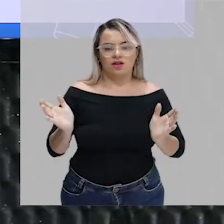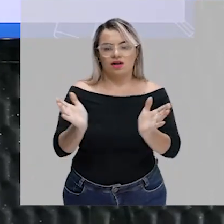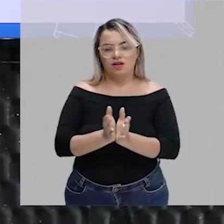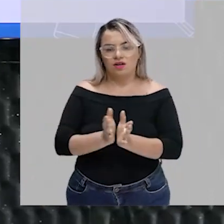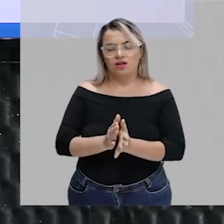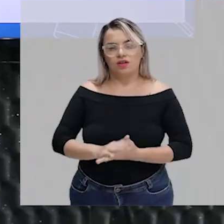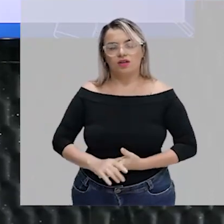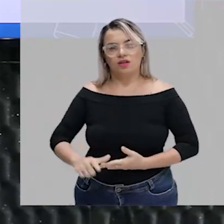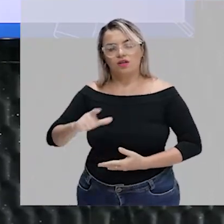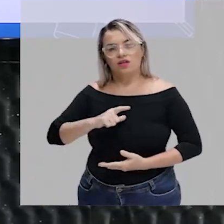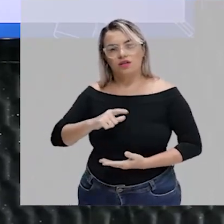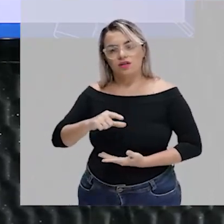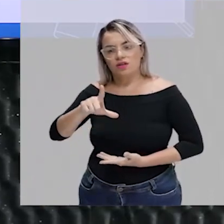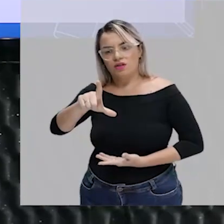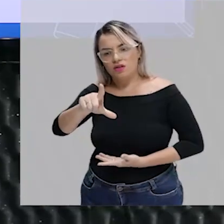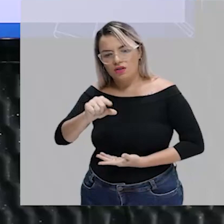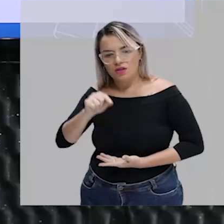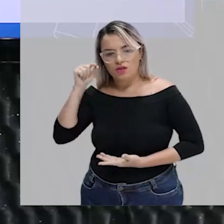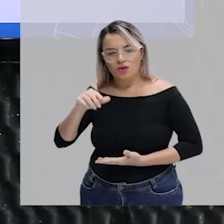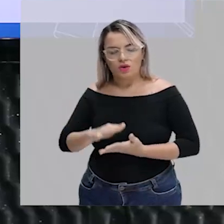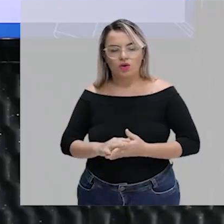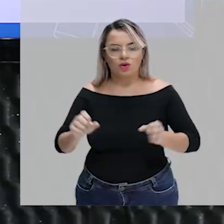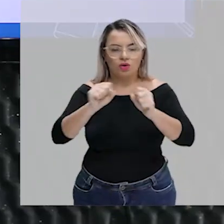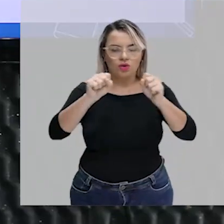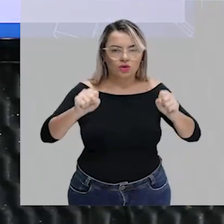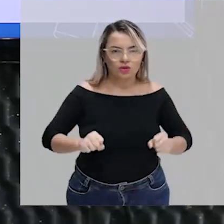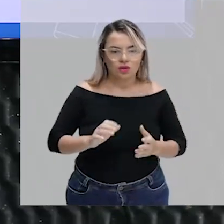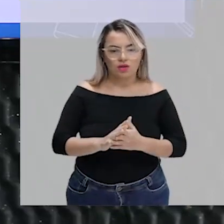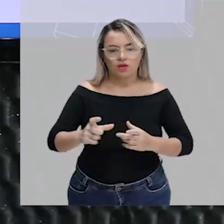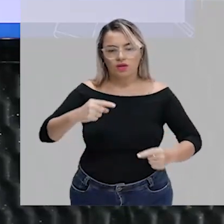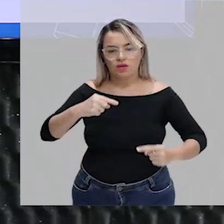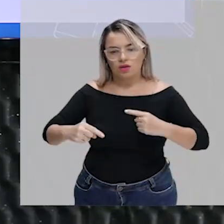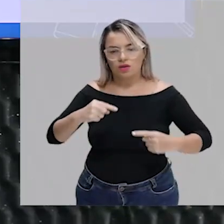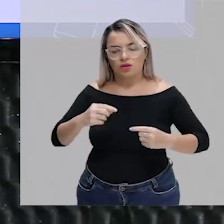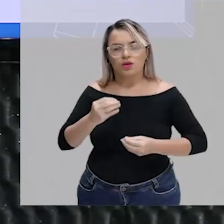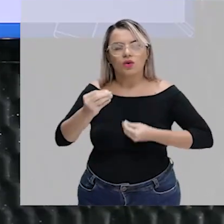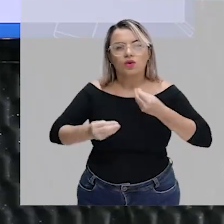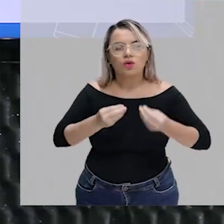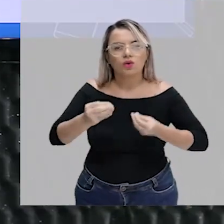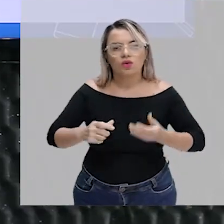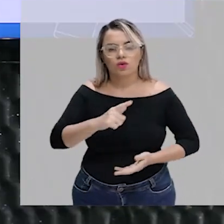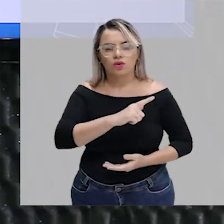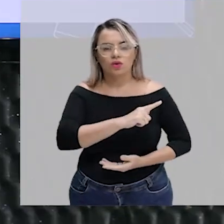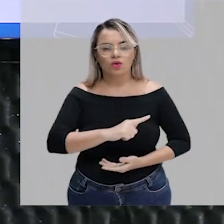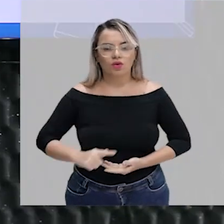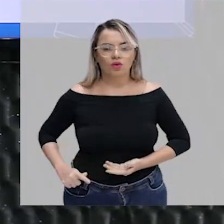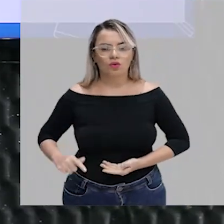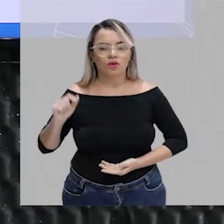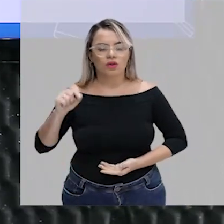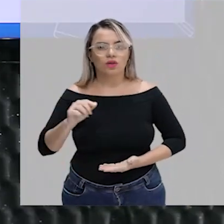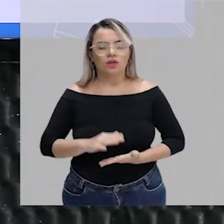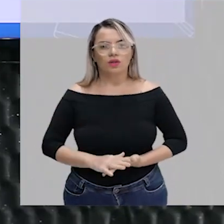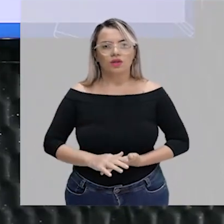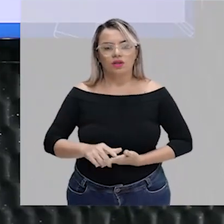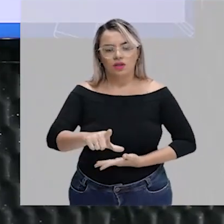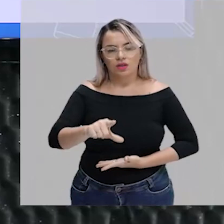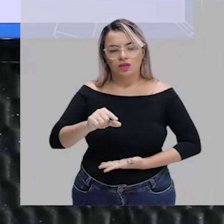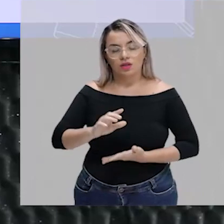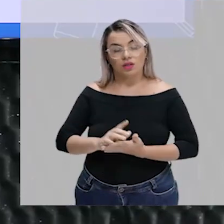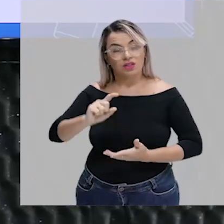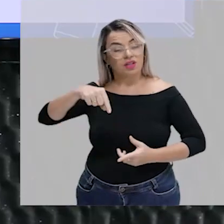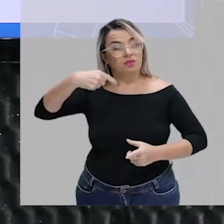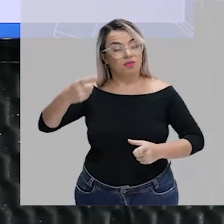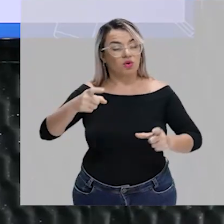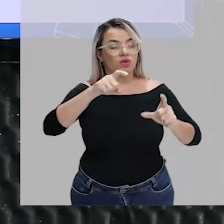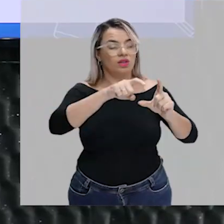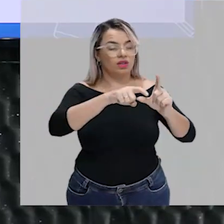político e qual forma de governo seria adotada no Brasil. Aí que surgiu essa preocupação, somente depois da independência, porque,